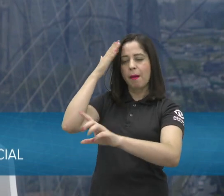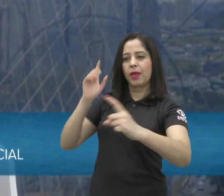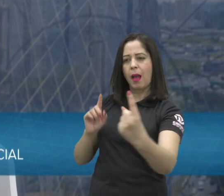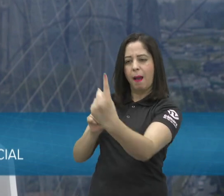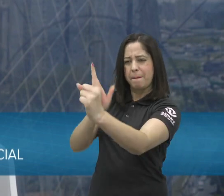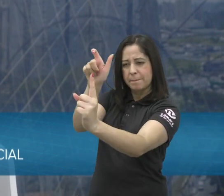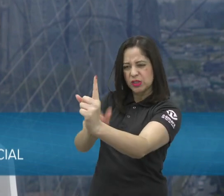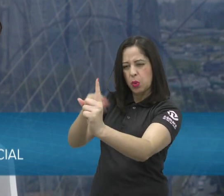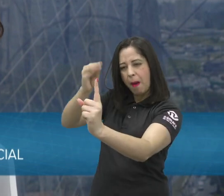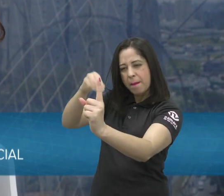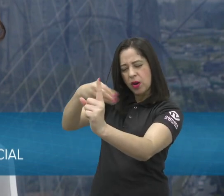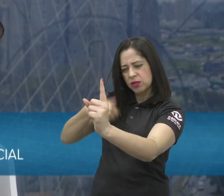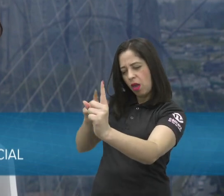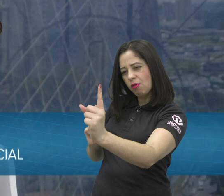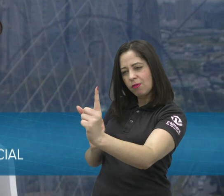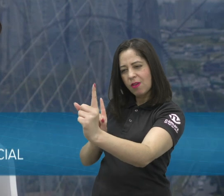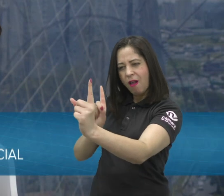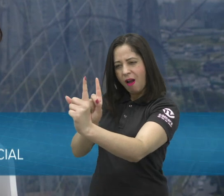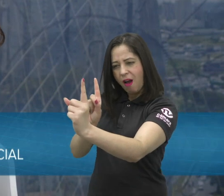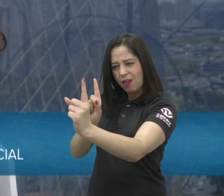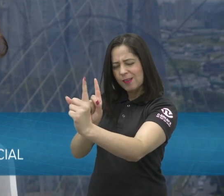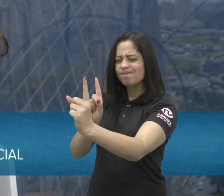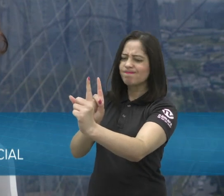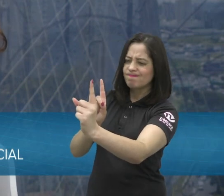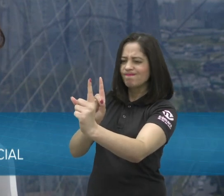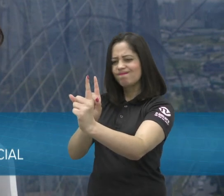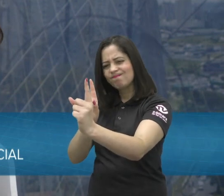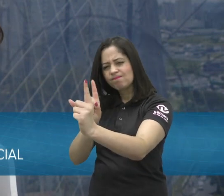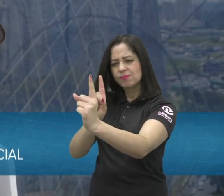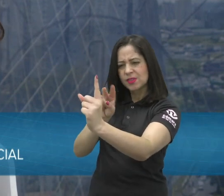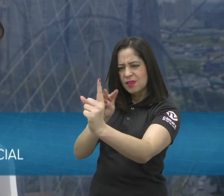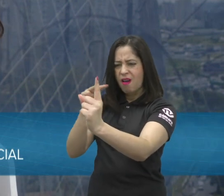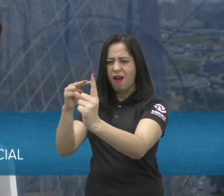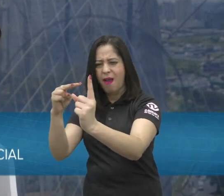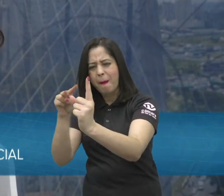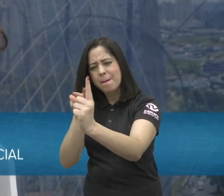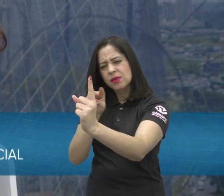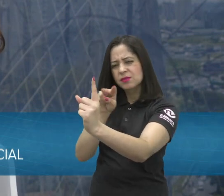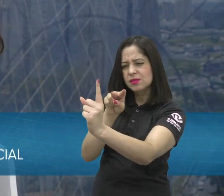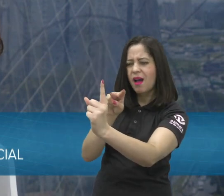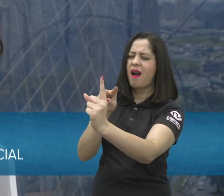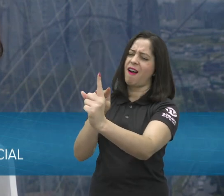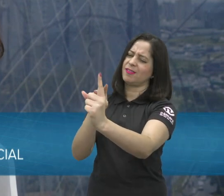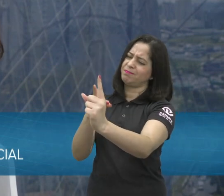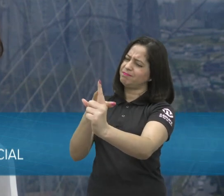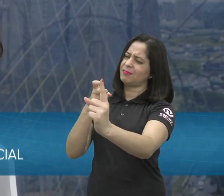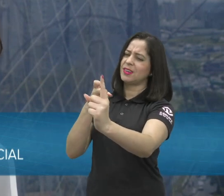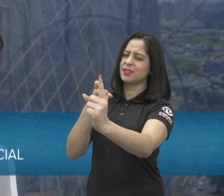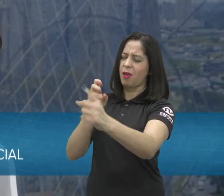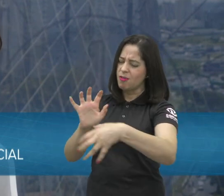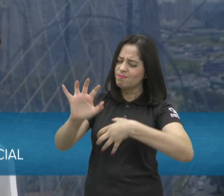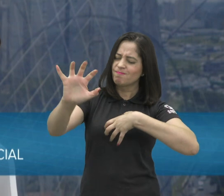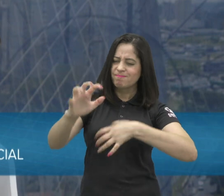empatia, E são caminhos que, através da empatia, do olhar que eu tenho com o outro, que eu posso também exercer um caminho de